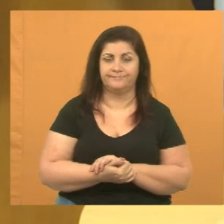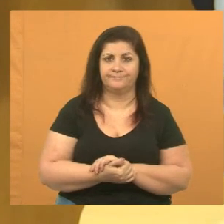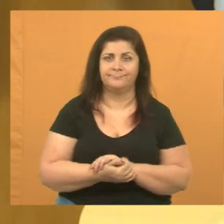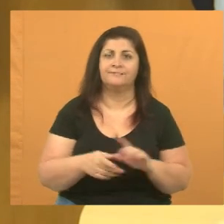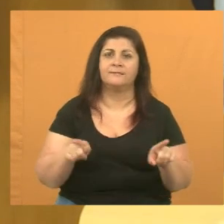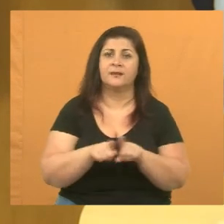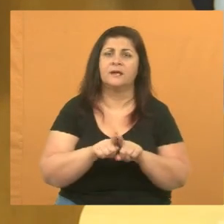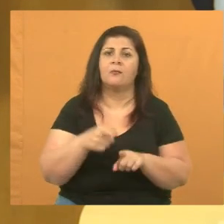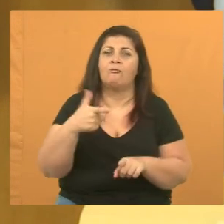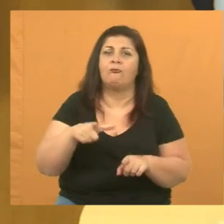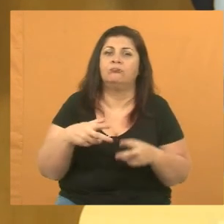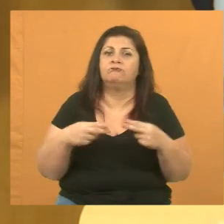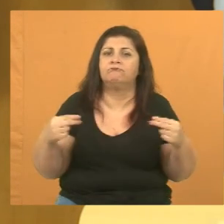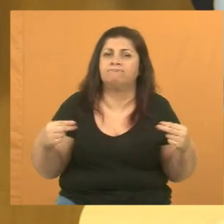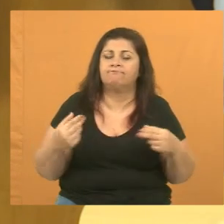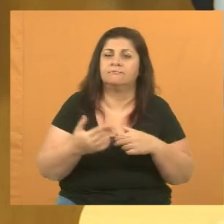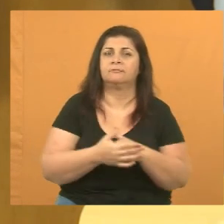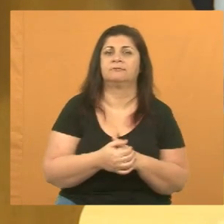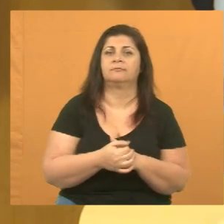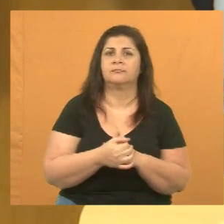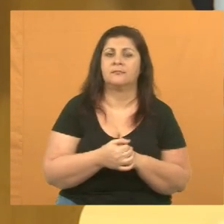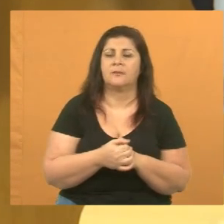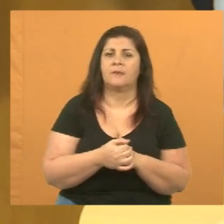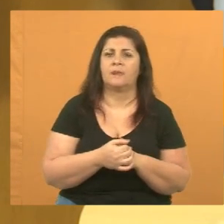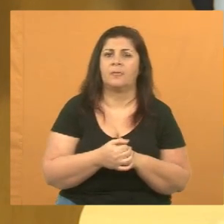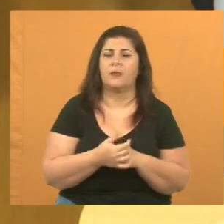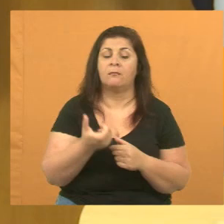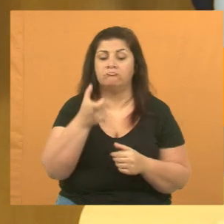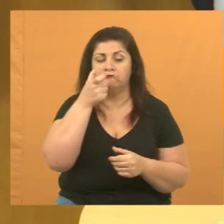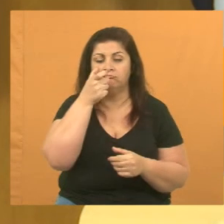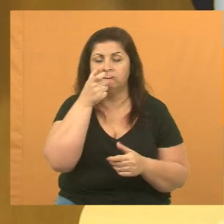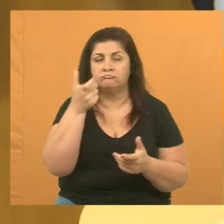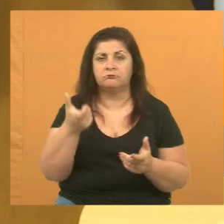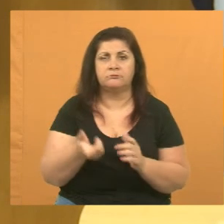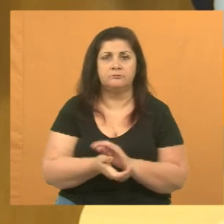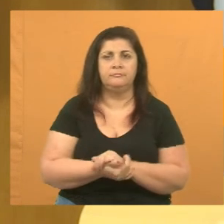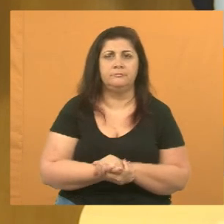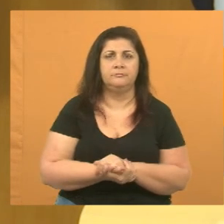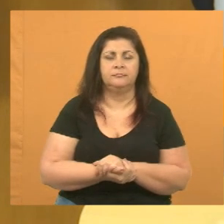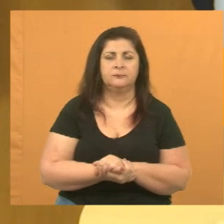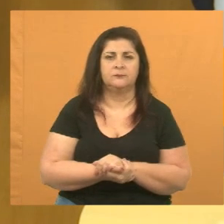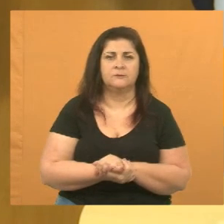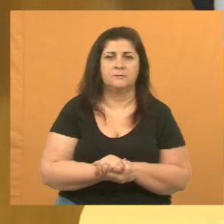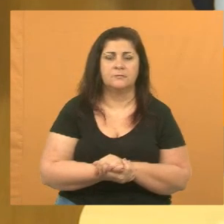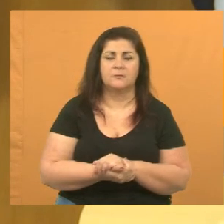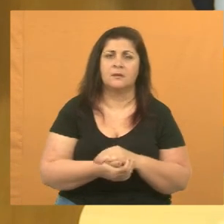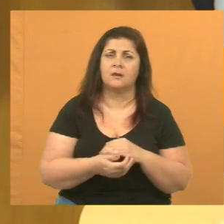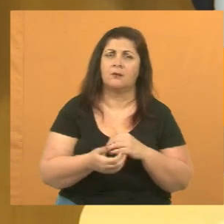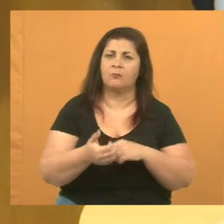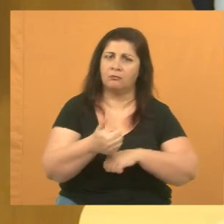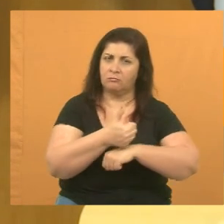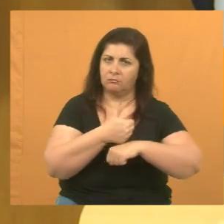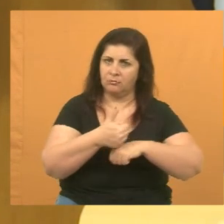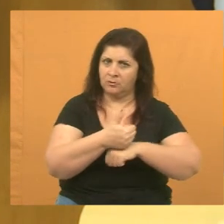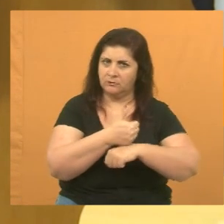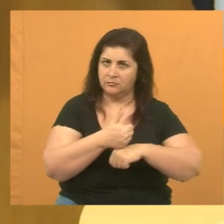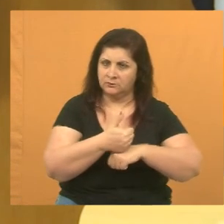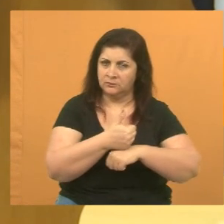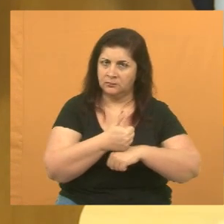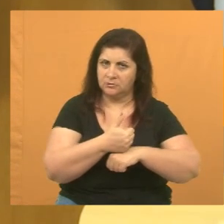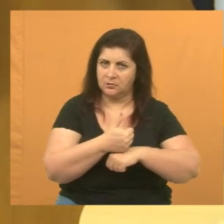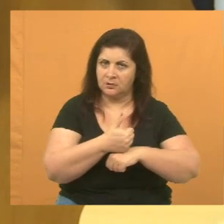E também outra coisa aqui também que eu tive analisando, e aos profissionais